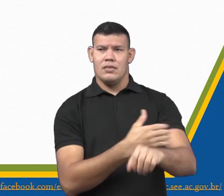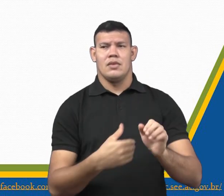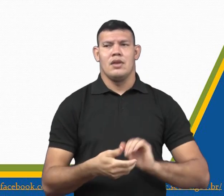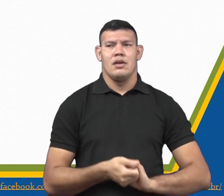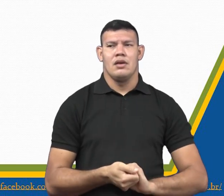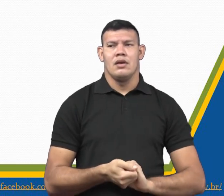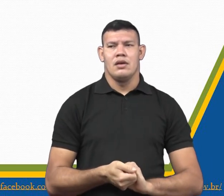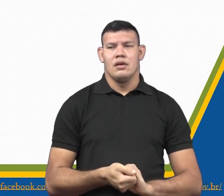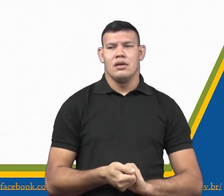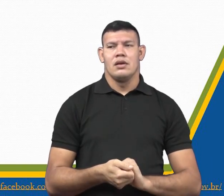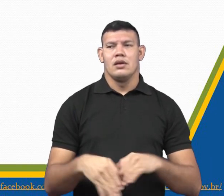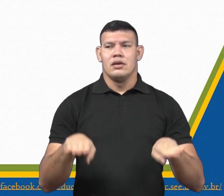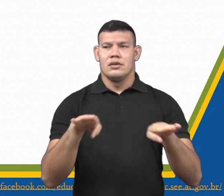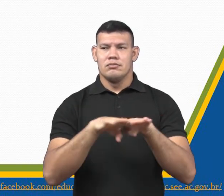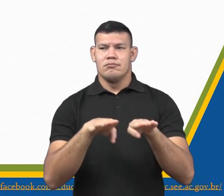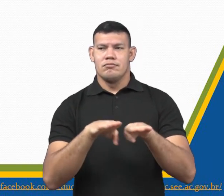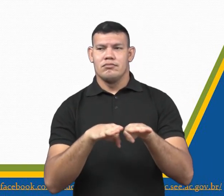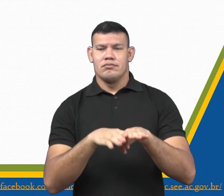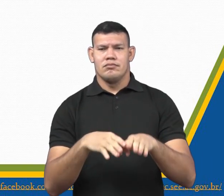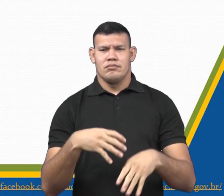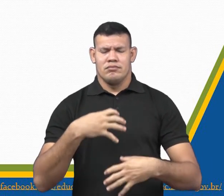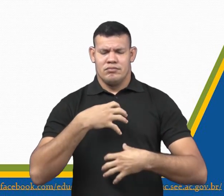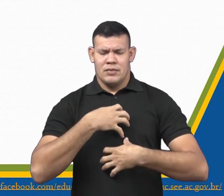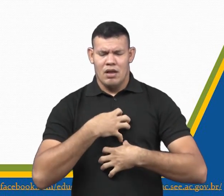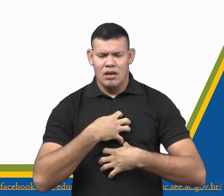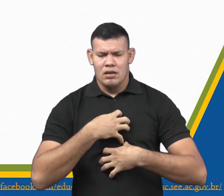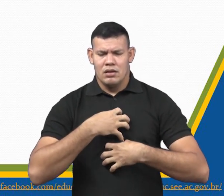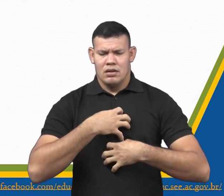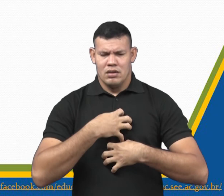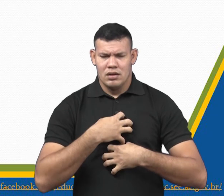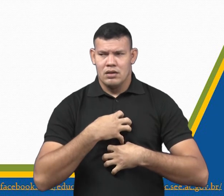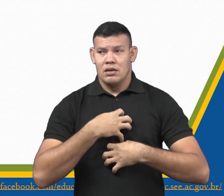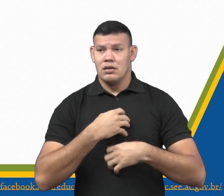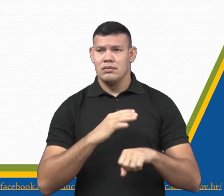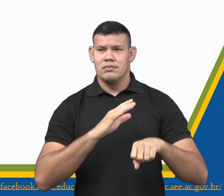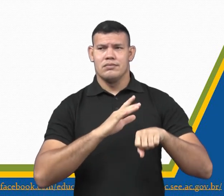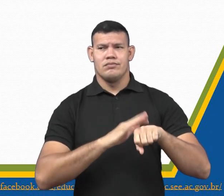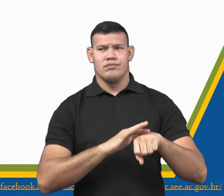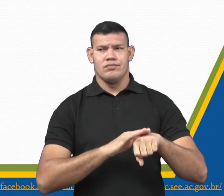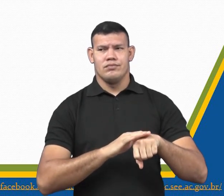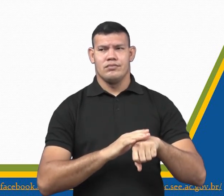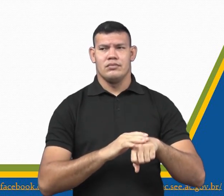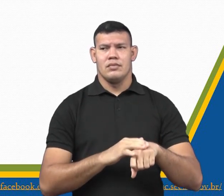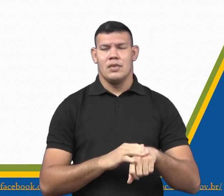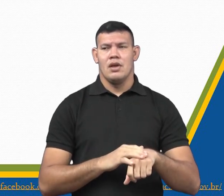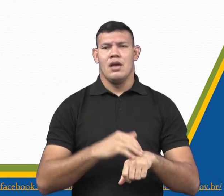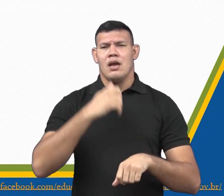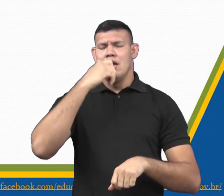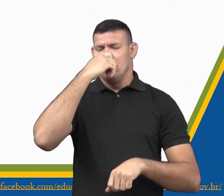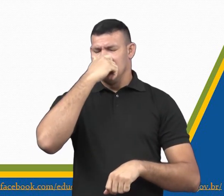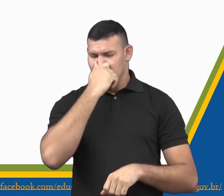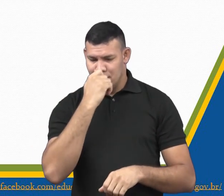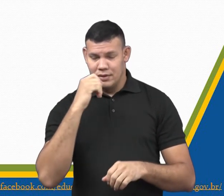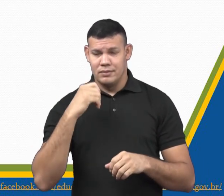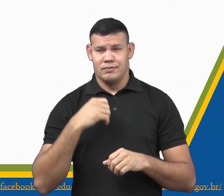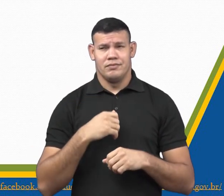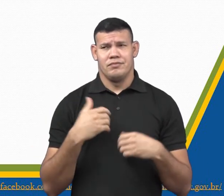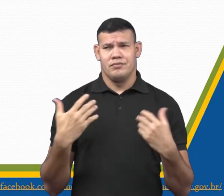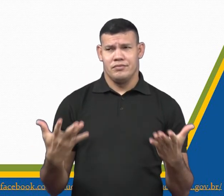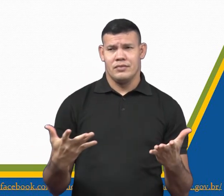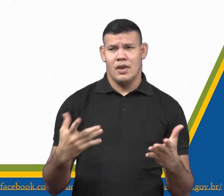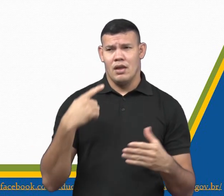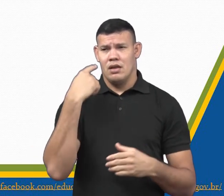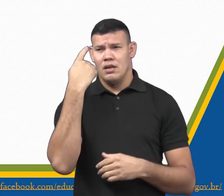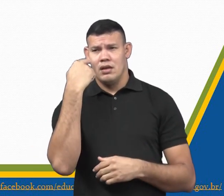1917, 1918, e a SARS, mais recente, há 17 anos. Mas nunca